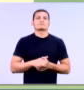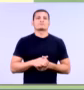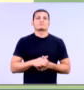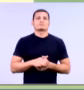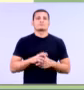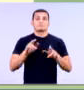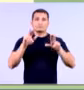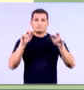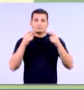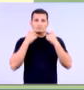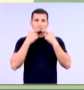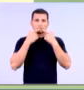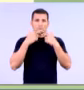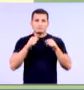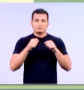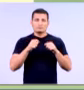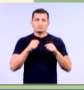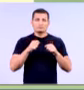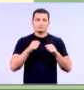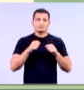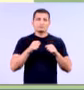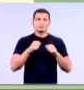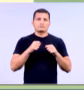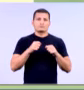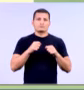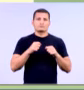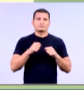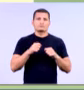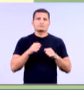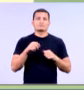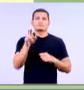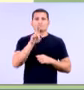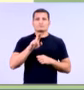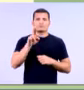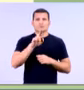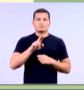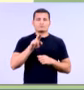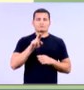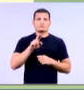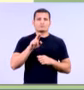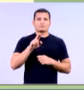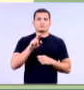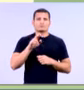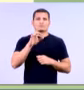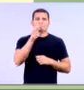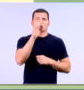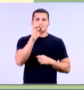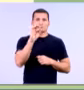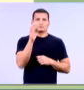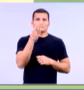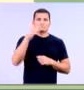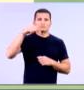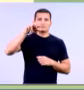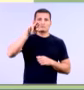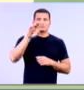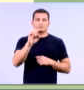padrão, numa linguagem culta, nós devemos utilizar o do que, tá, gente? Então, como é que é adequadamente